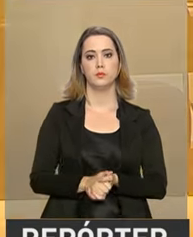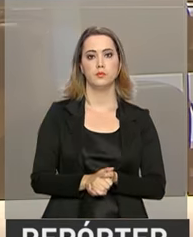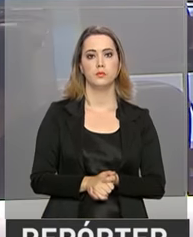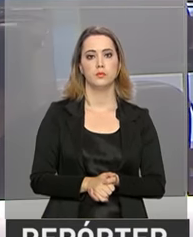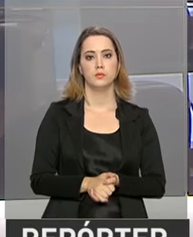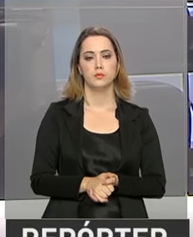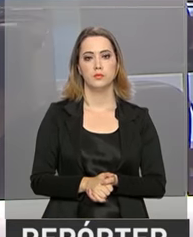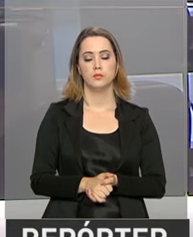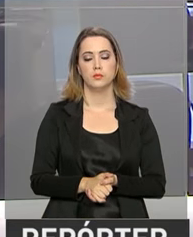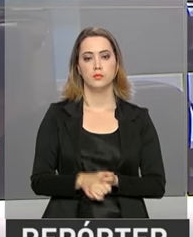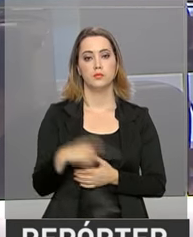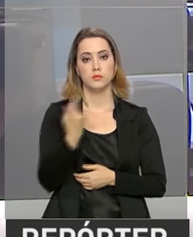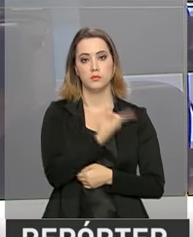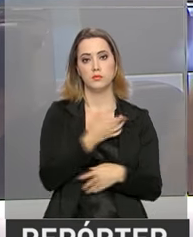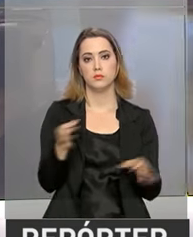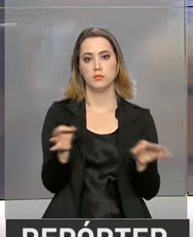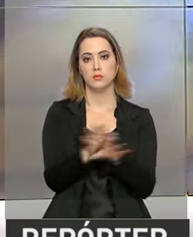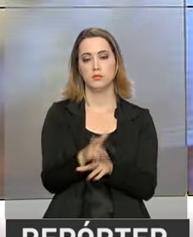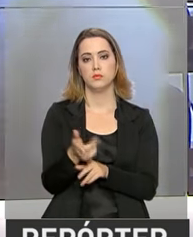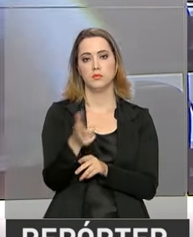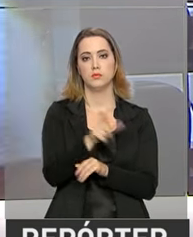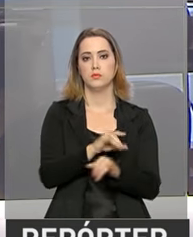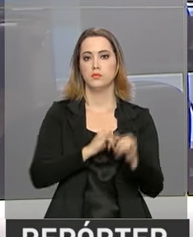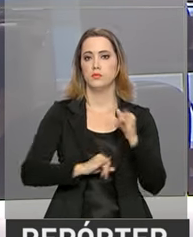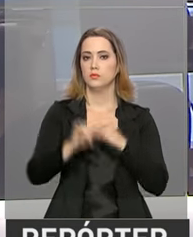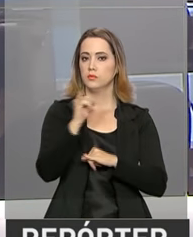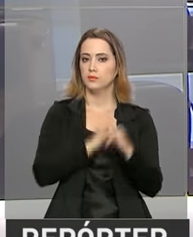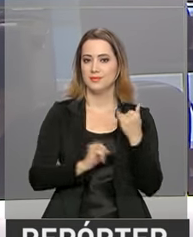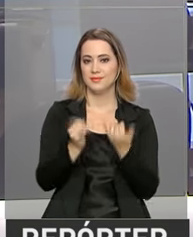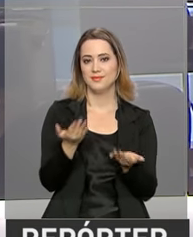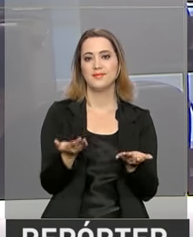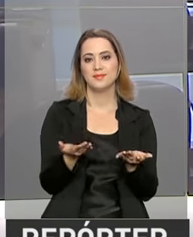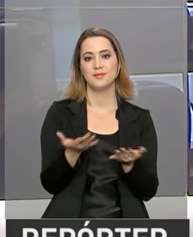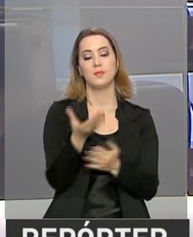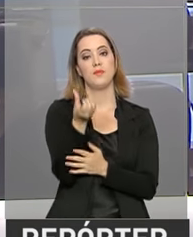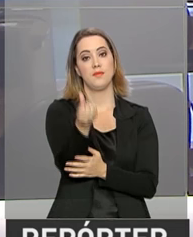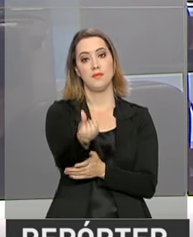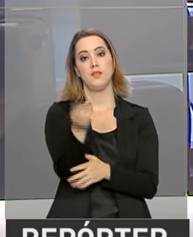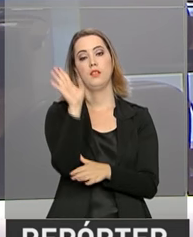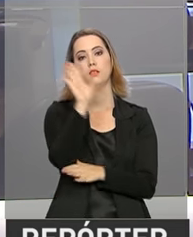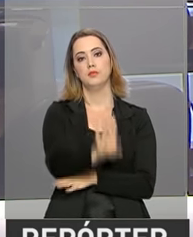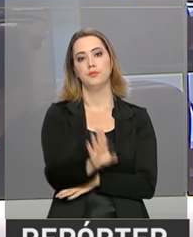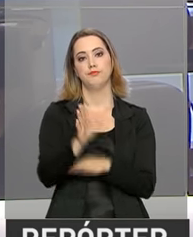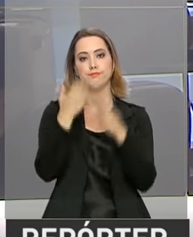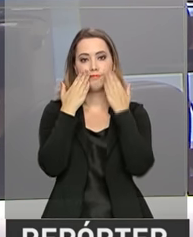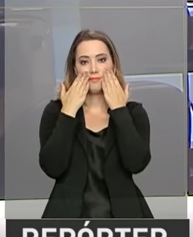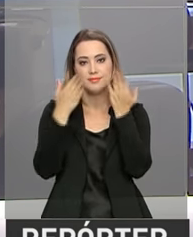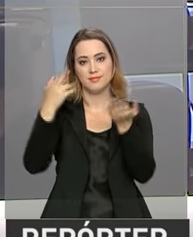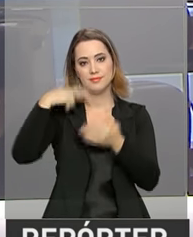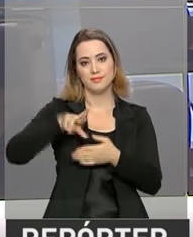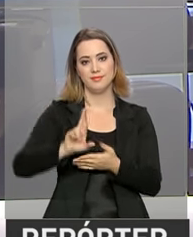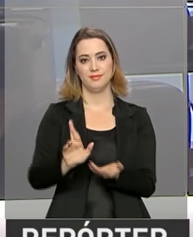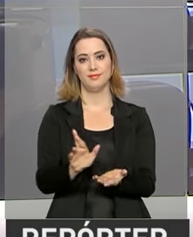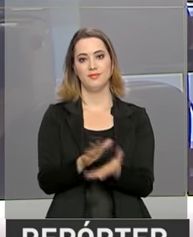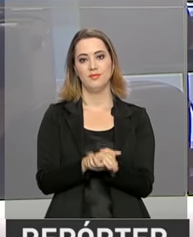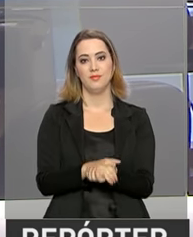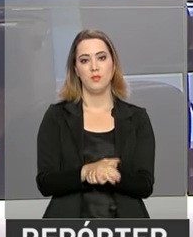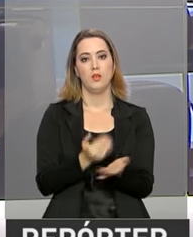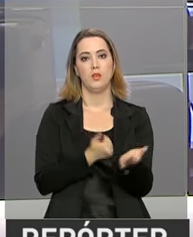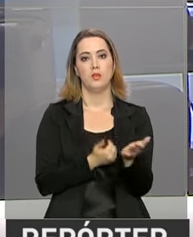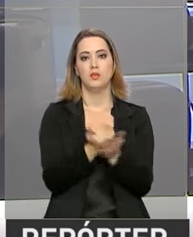novembro e nós ficamos por aqui voltamos a qualquer momento com outras informações ou às 6 da tarde na próxima edição do repórter